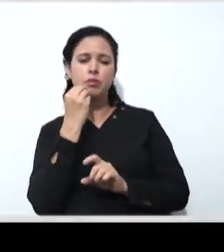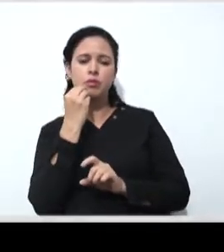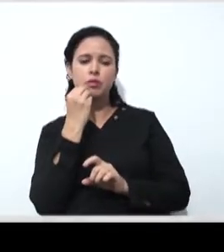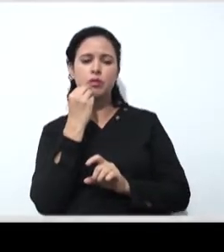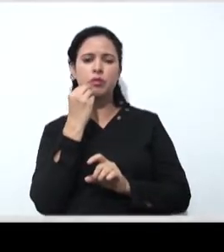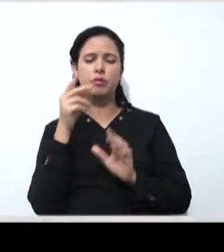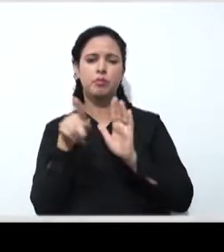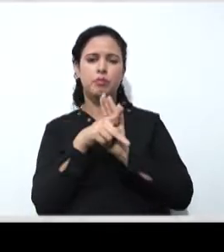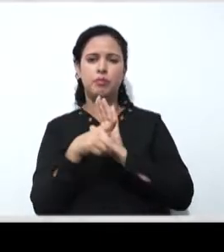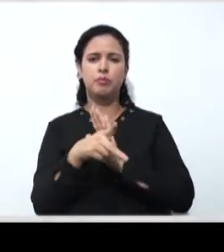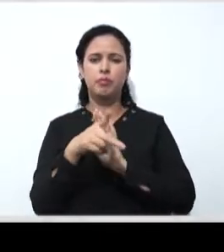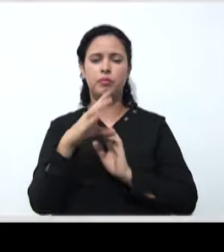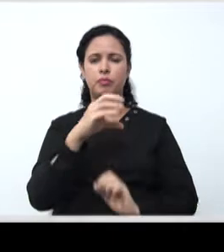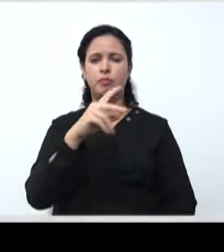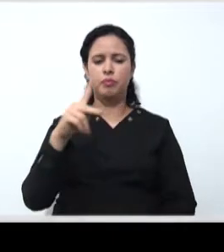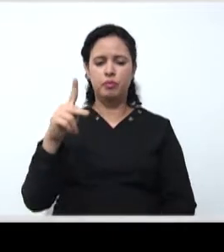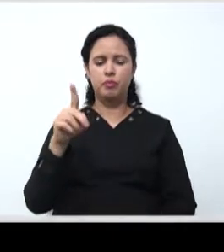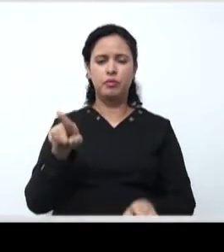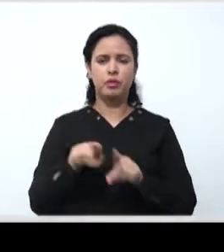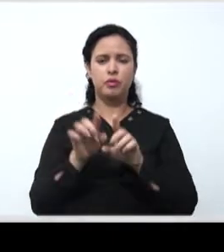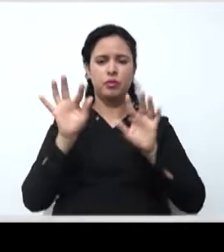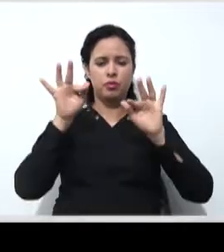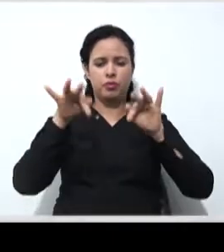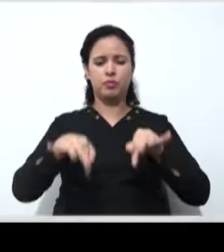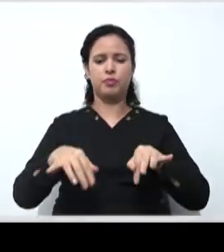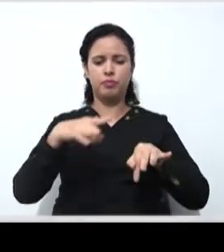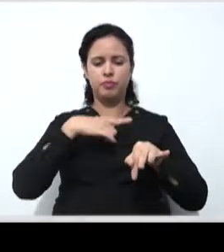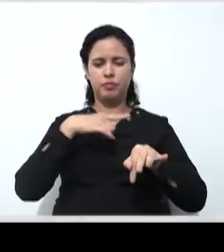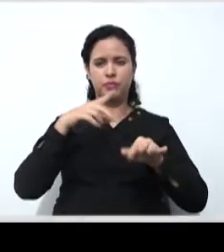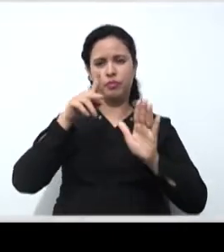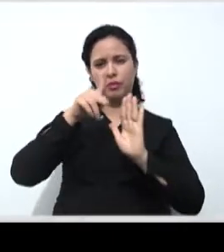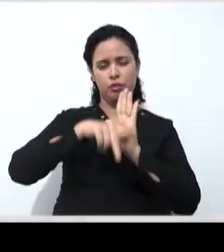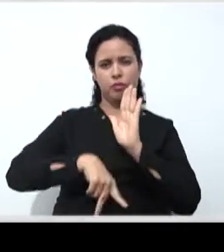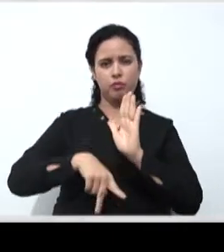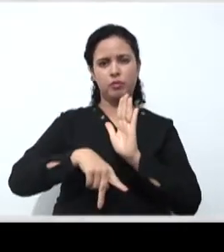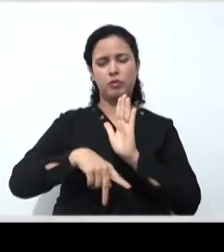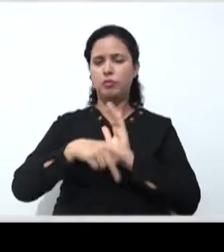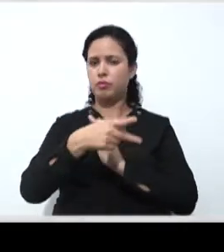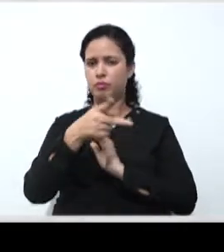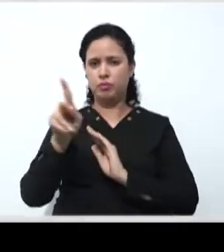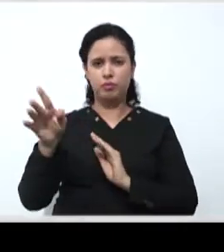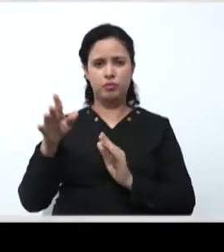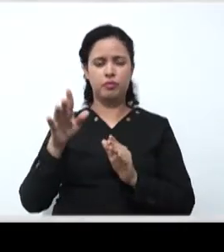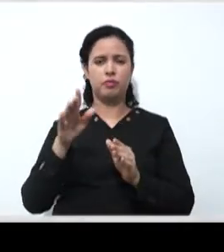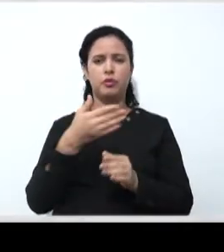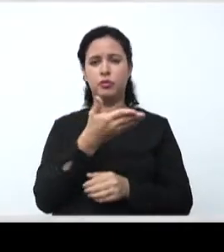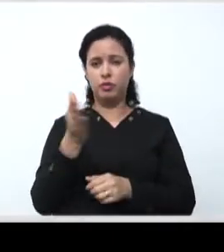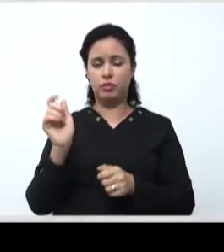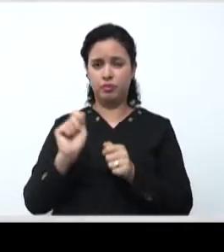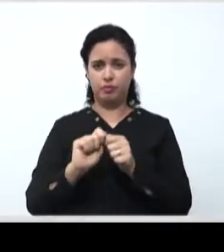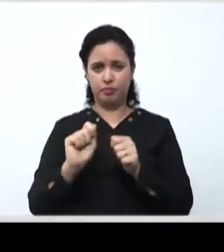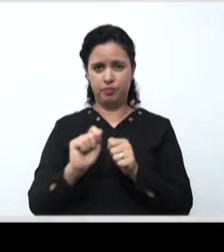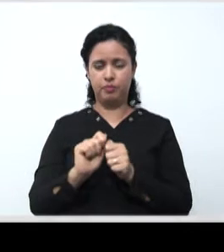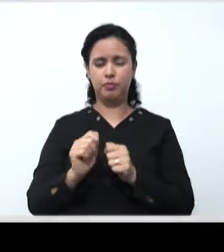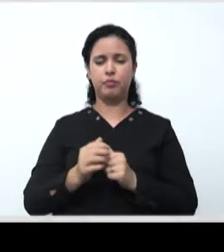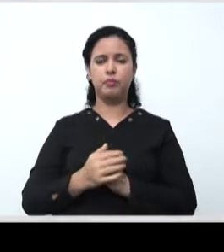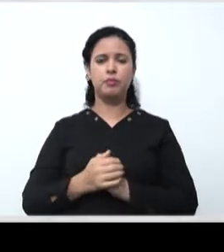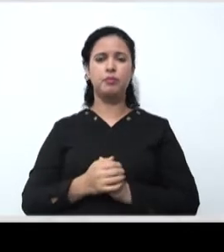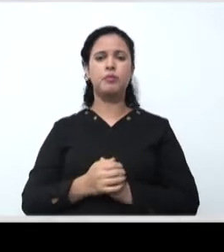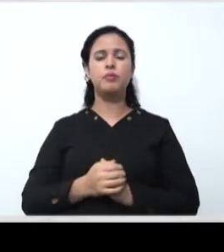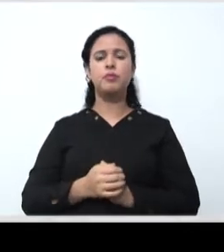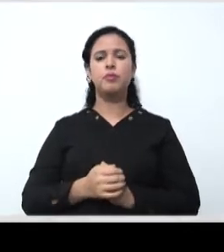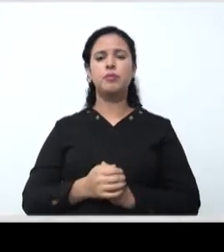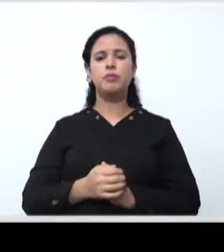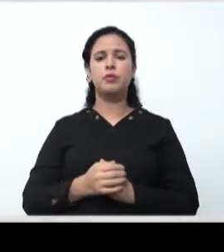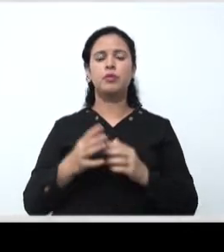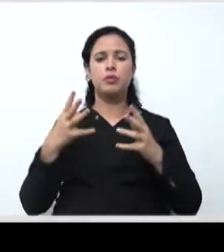o fechamento aí a gente vai ter o plano que vocês vão desenvolver, o plano de negócio da cooperativa de vocês. E aí